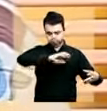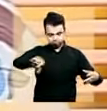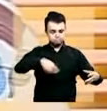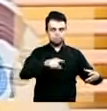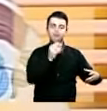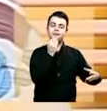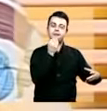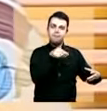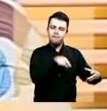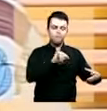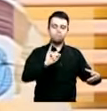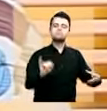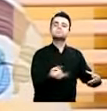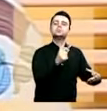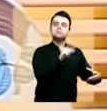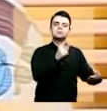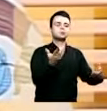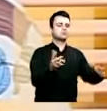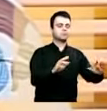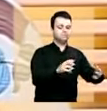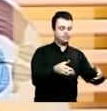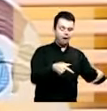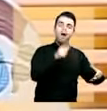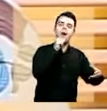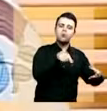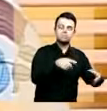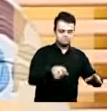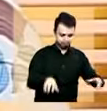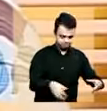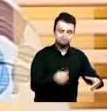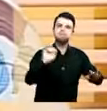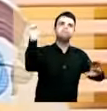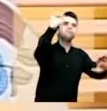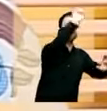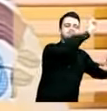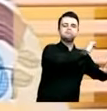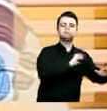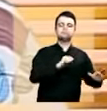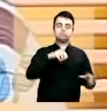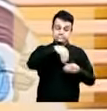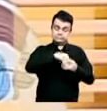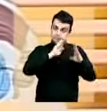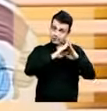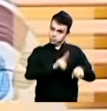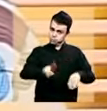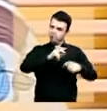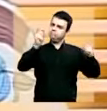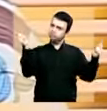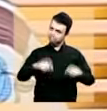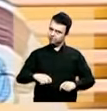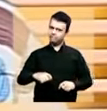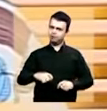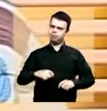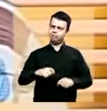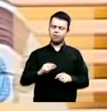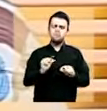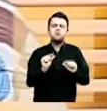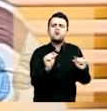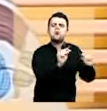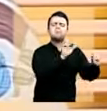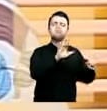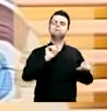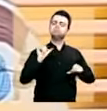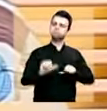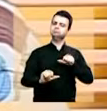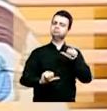os armários, né? Então, começam com pequenas atitudes que a gente pode fazer essa mudança,